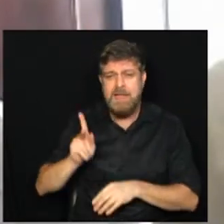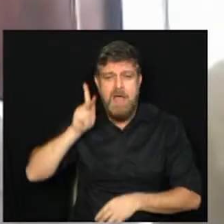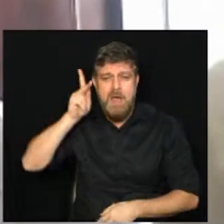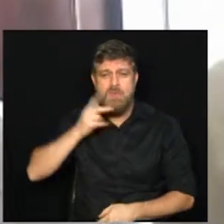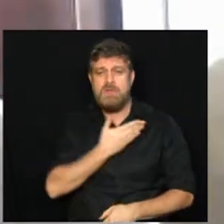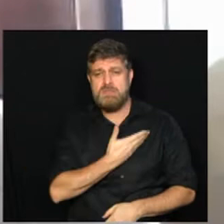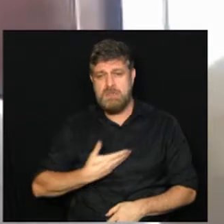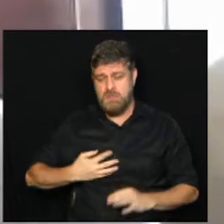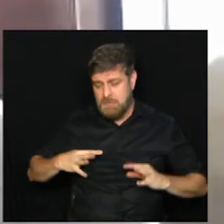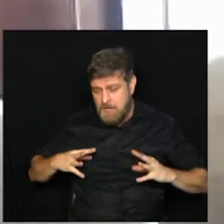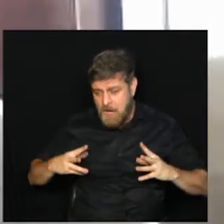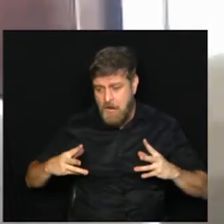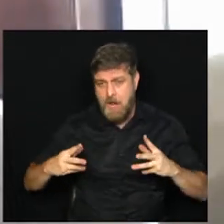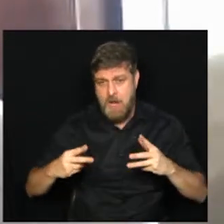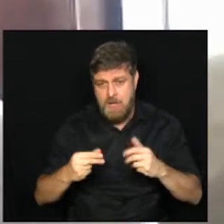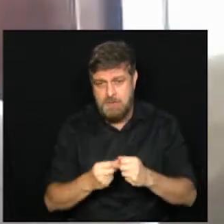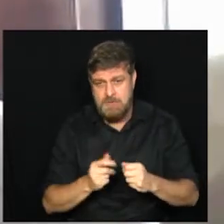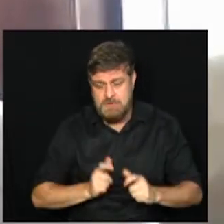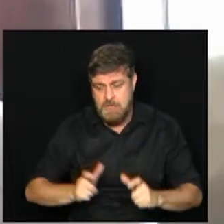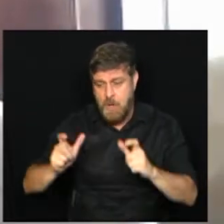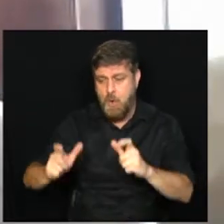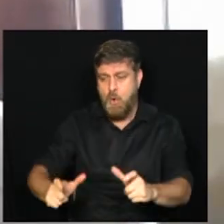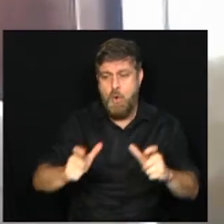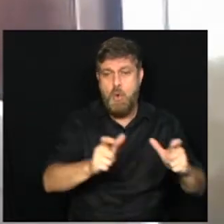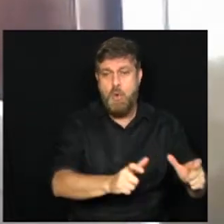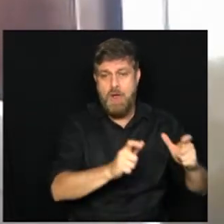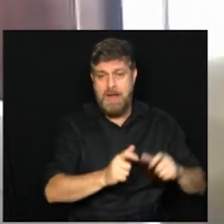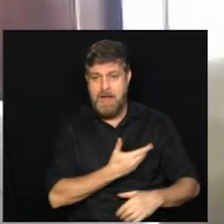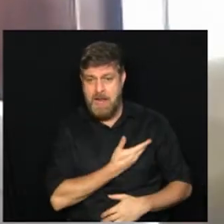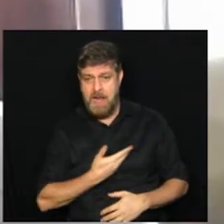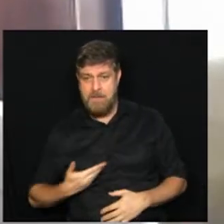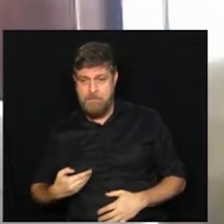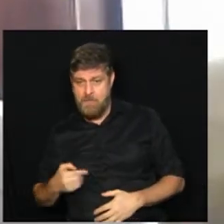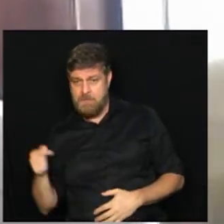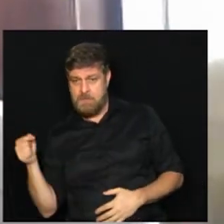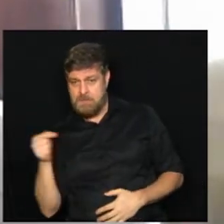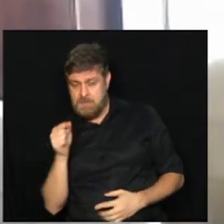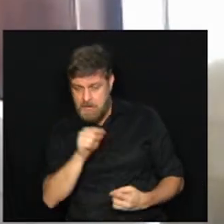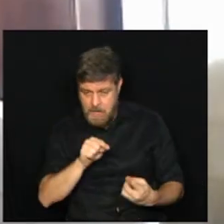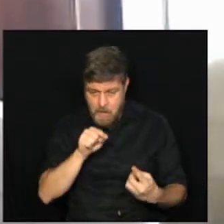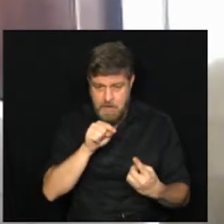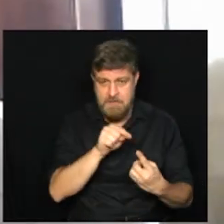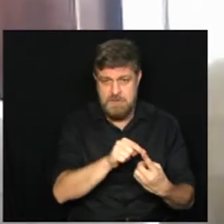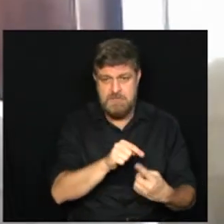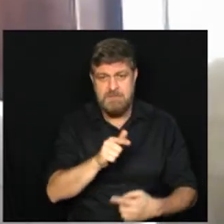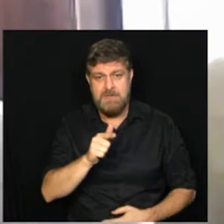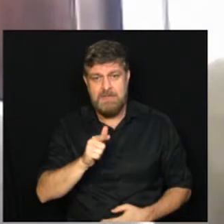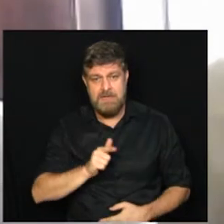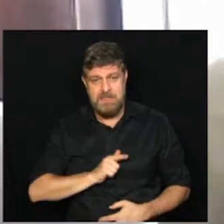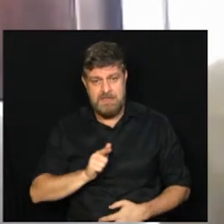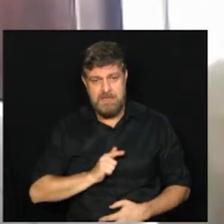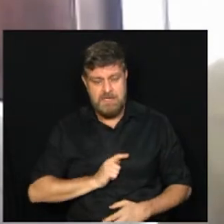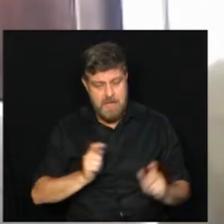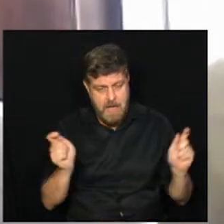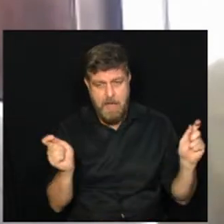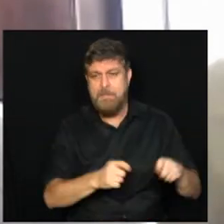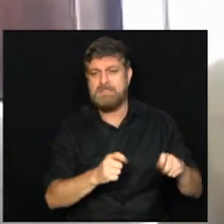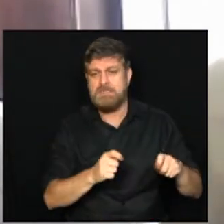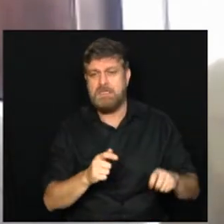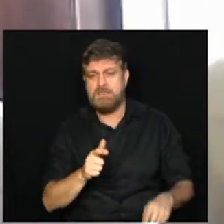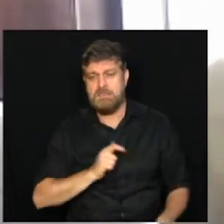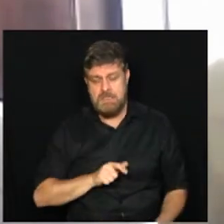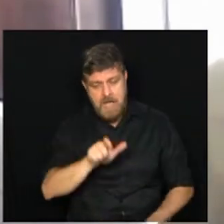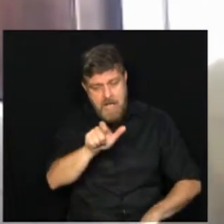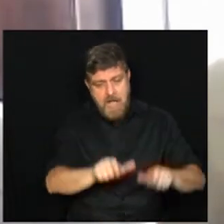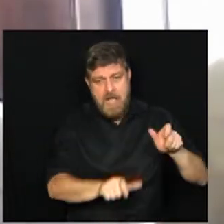públicas olhem para os espaços públicos como o grande local da potencialidade do desenvolvimento das